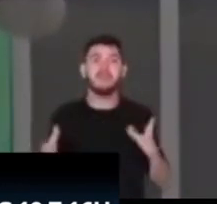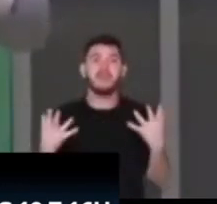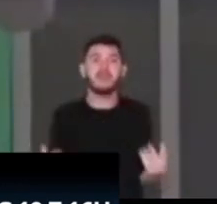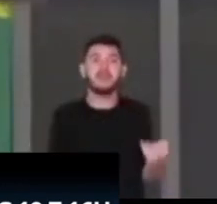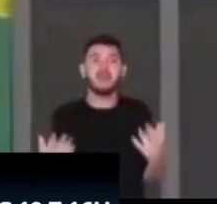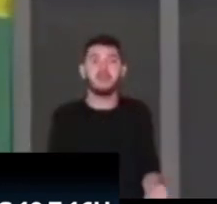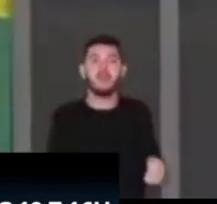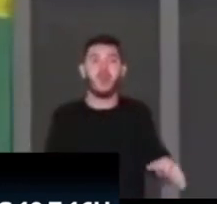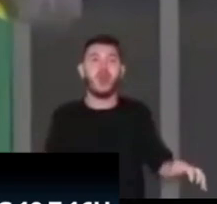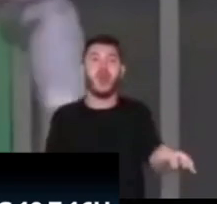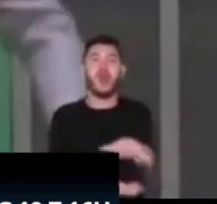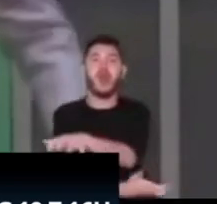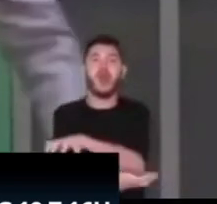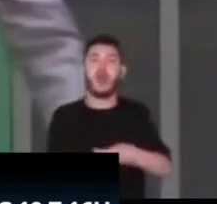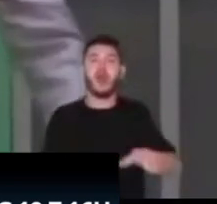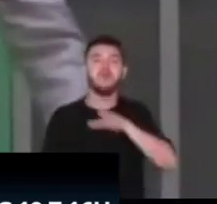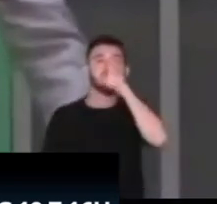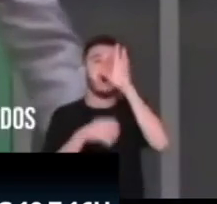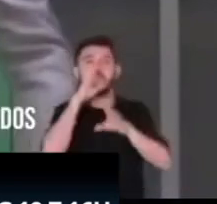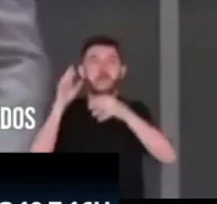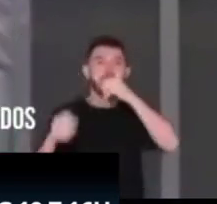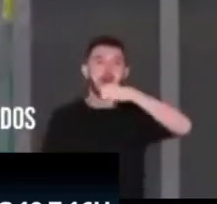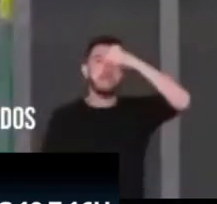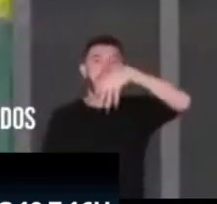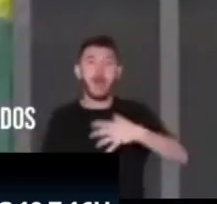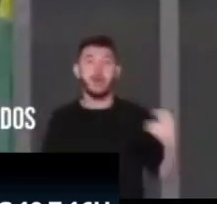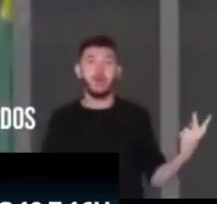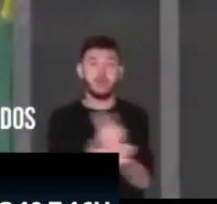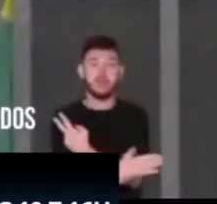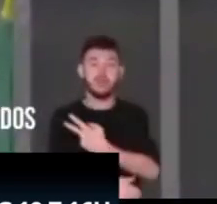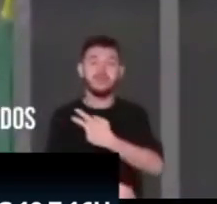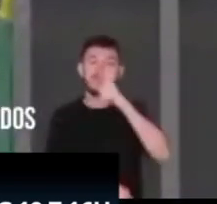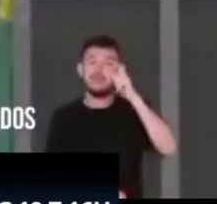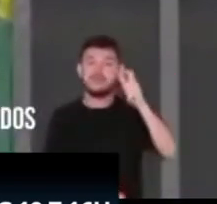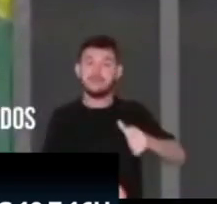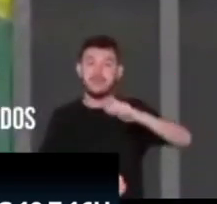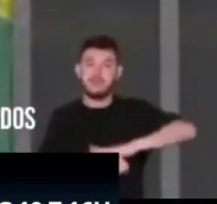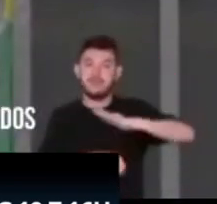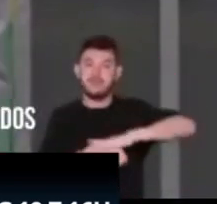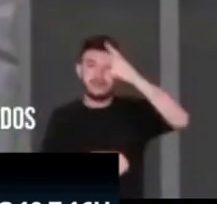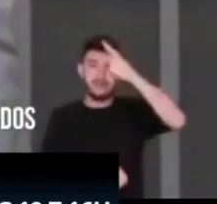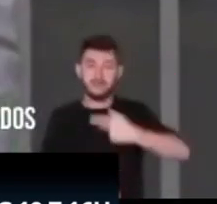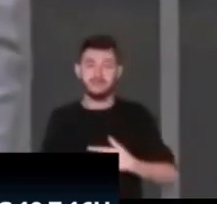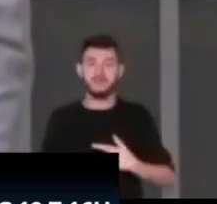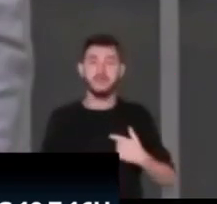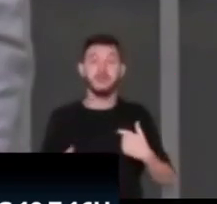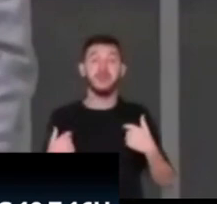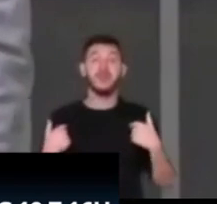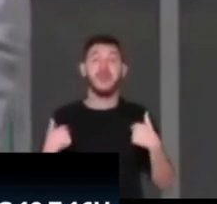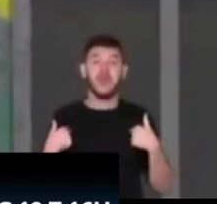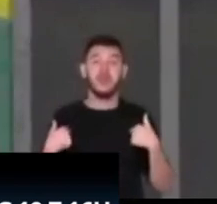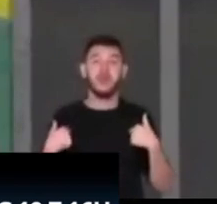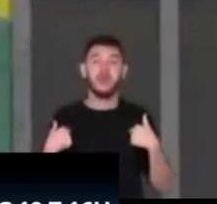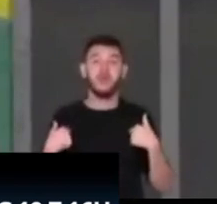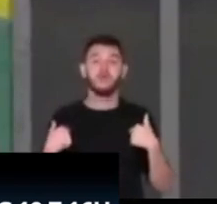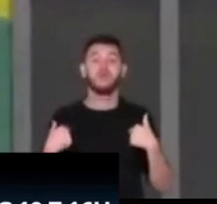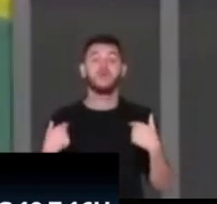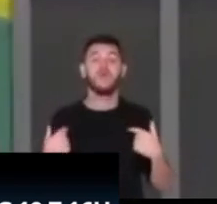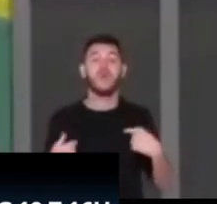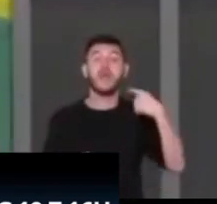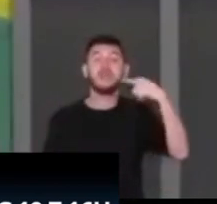acontecesse, talvez por interesse próprio. Estou encaminhando com os meus advogados